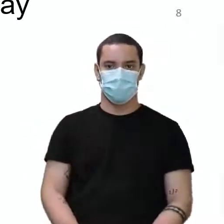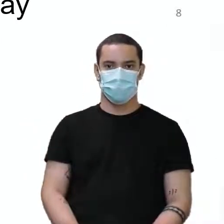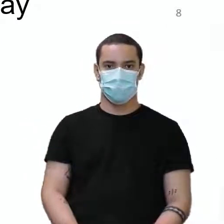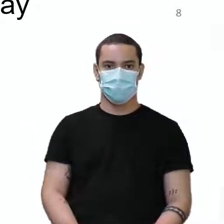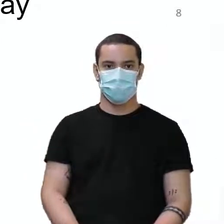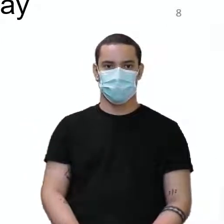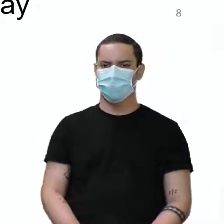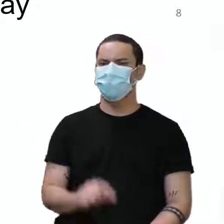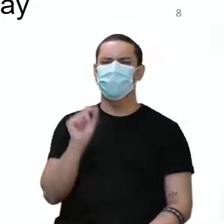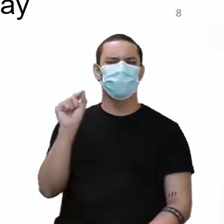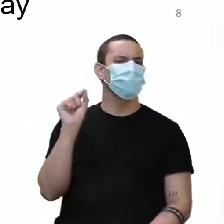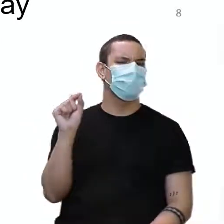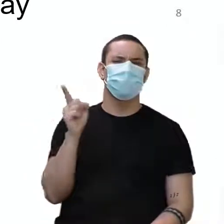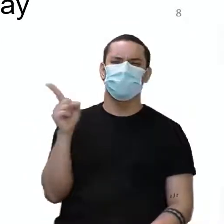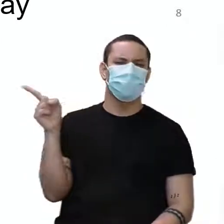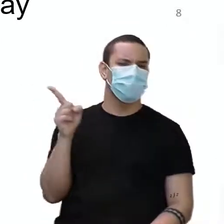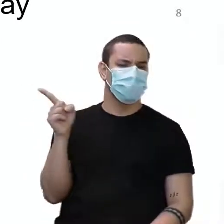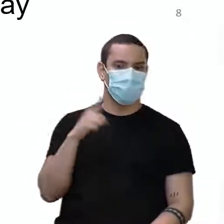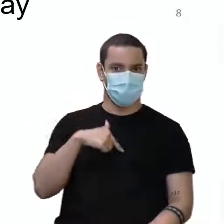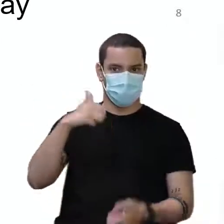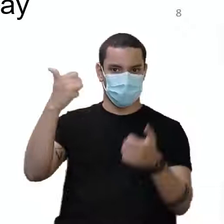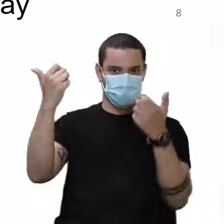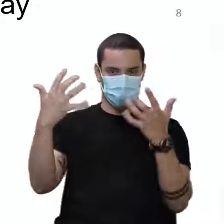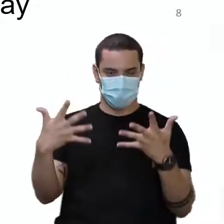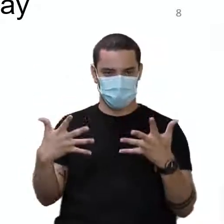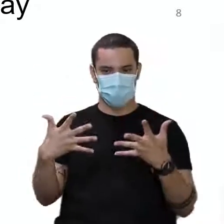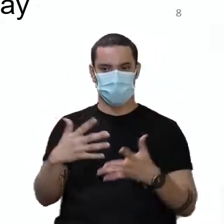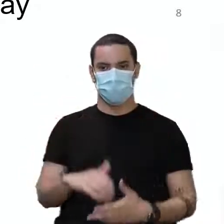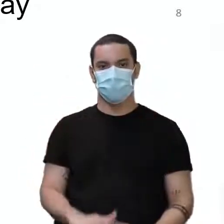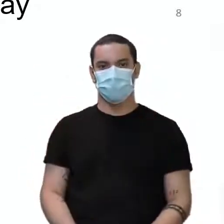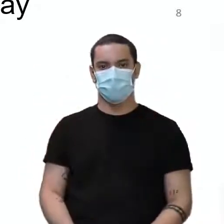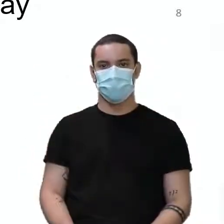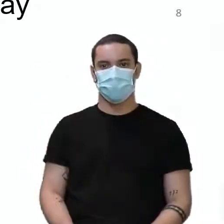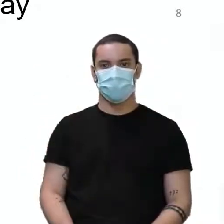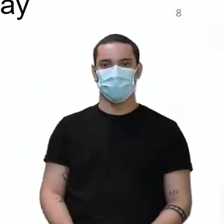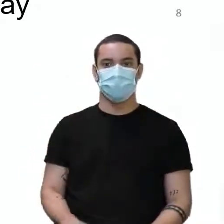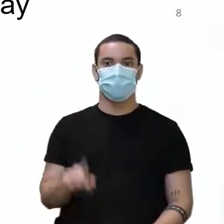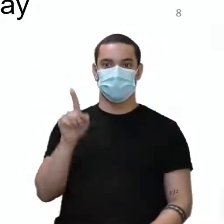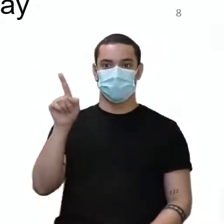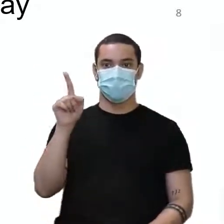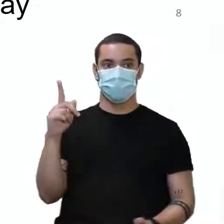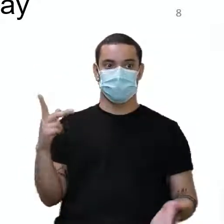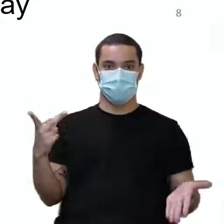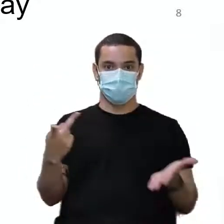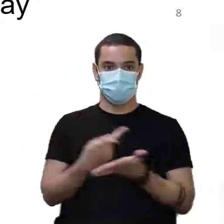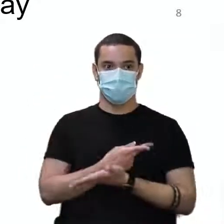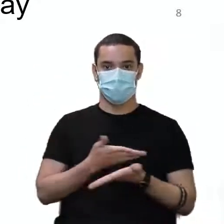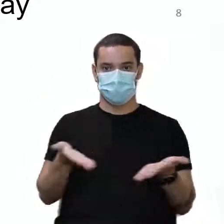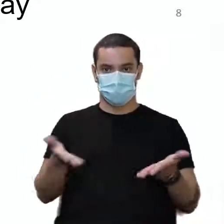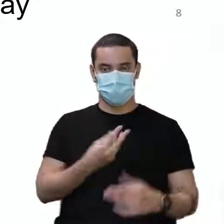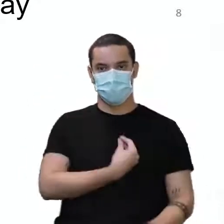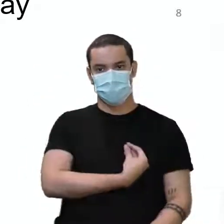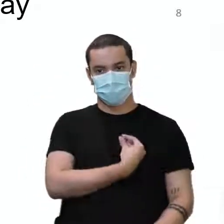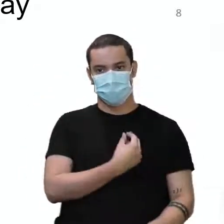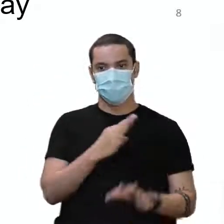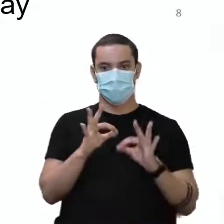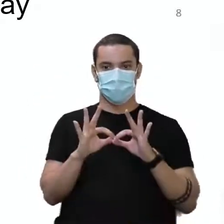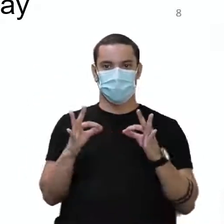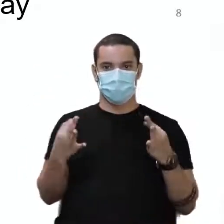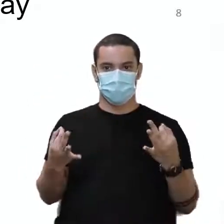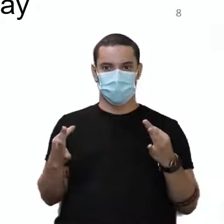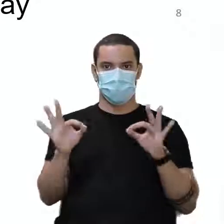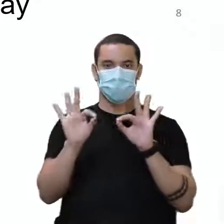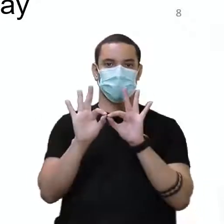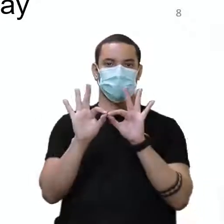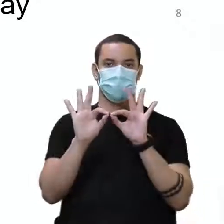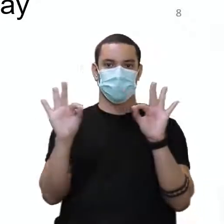estão... Que é isso, Titi? Já vou explicar. Isso aqui acontece agora. Tá no presente simples essa frase em